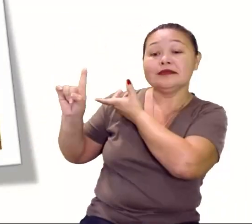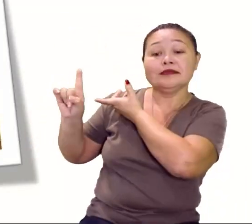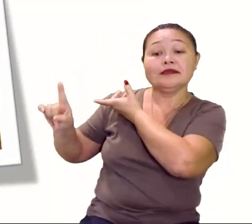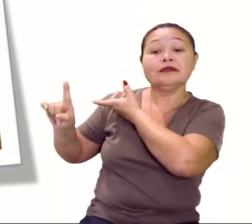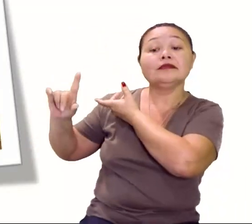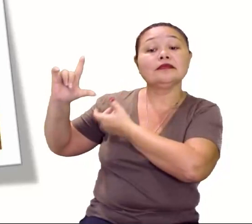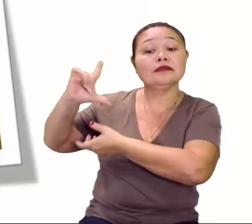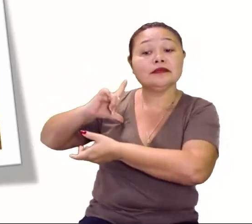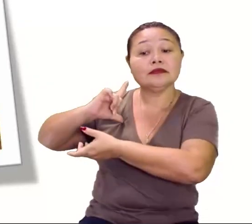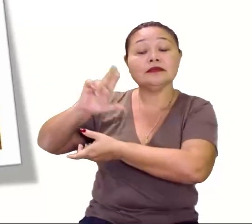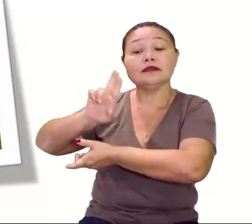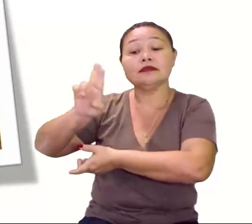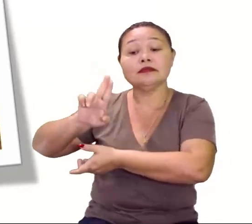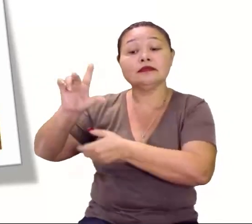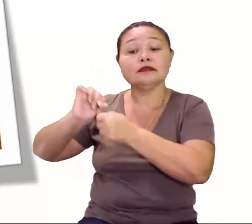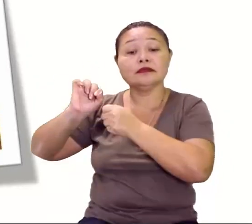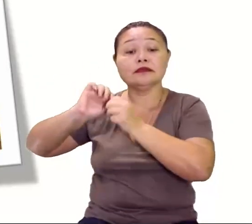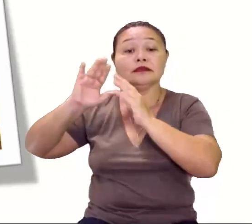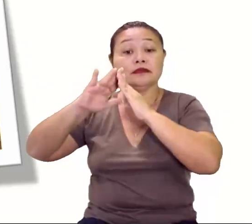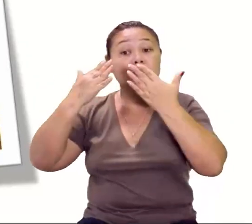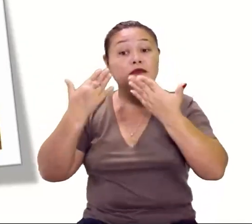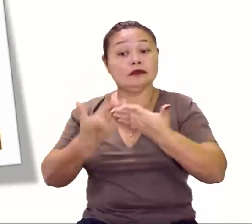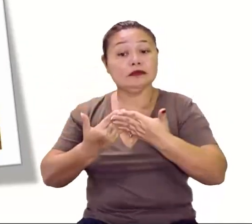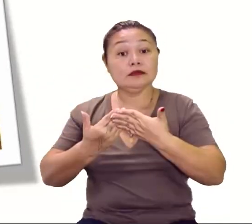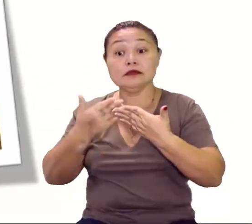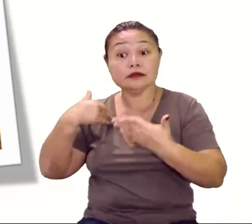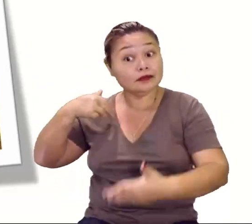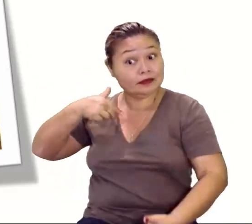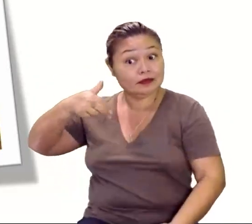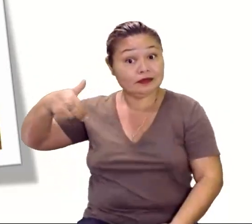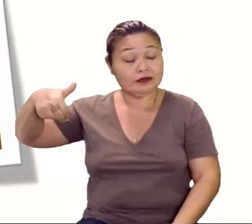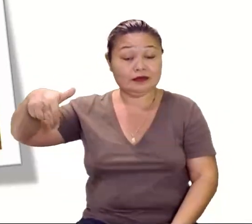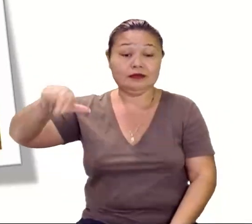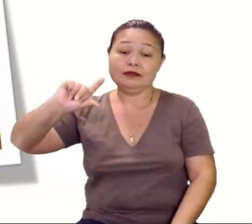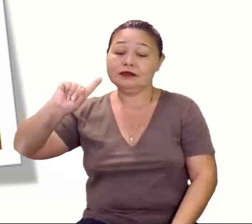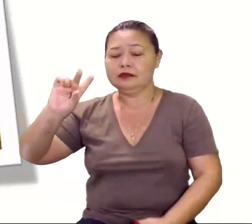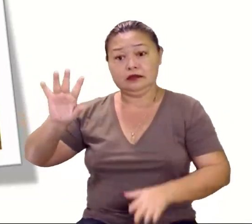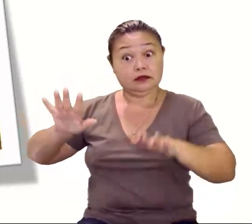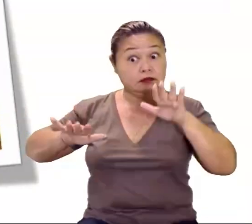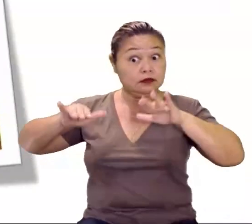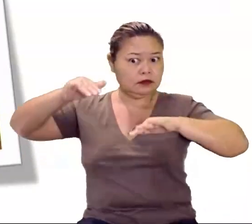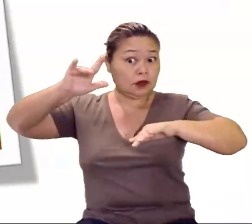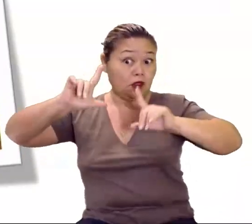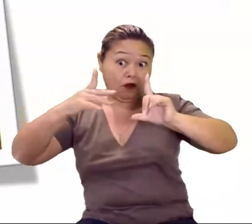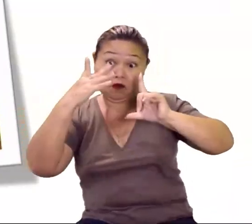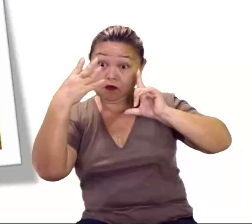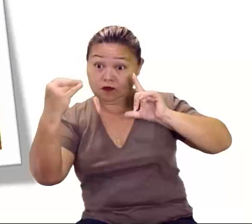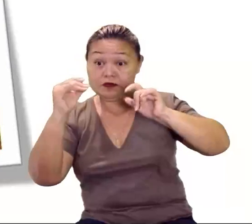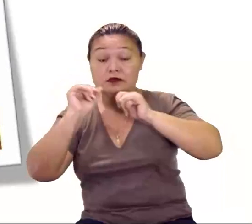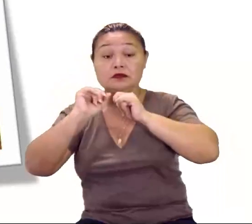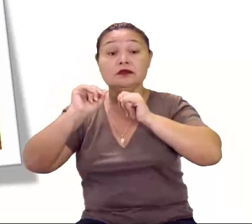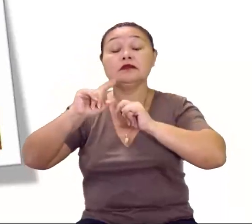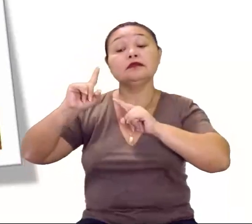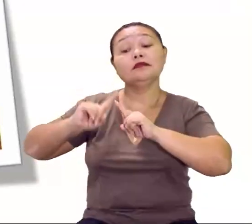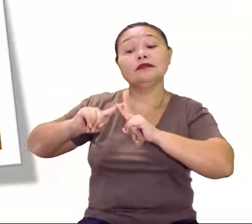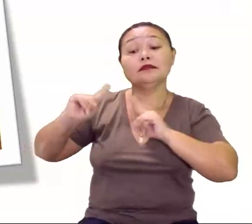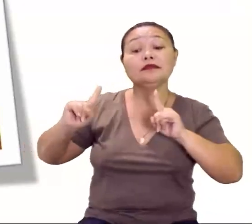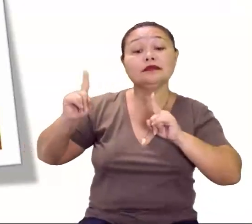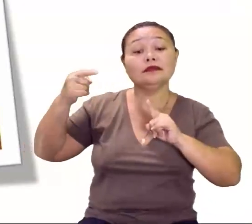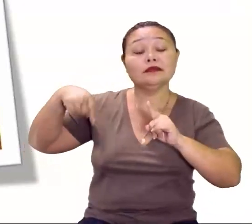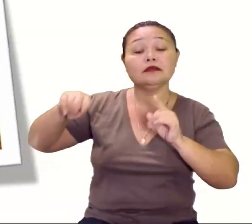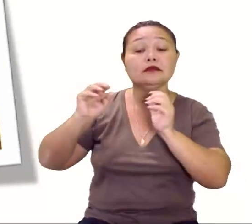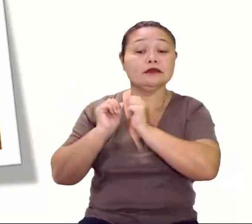estamos aí com o nome da escola na frente, vamos dar uma voltinha. Aqui a gente fica um pouco, né? A foto é foto, né? Mas aqui a gente